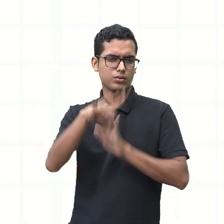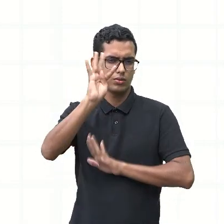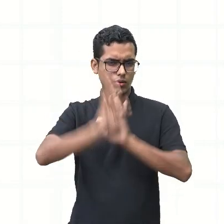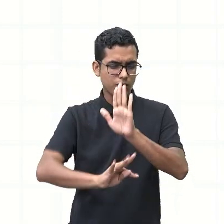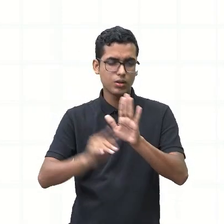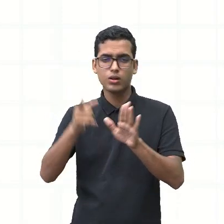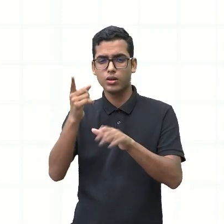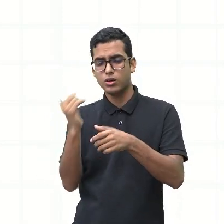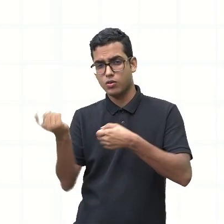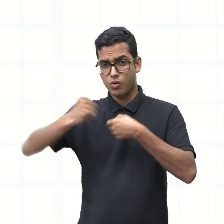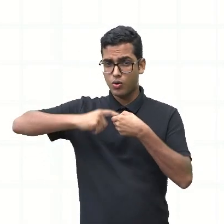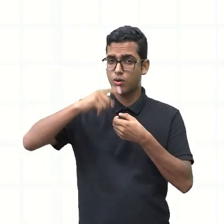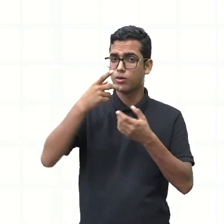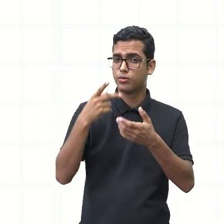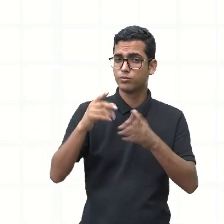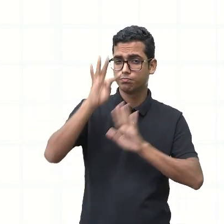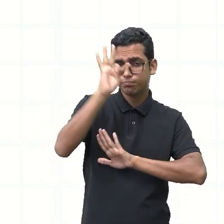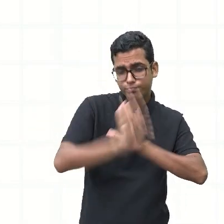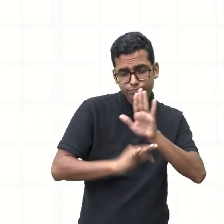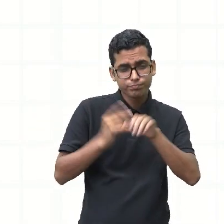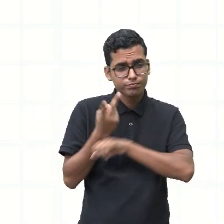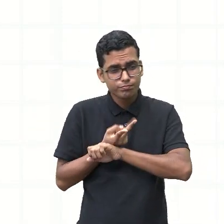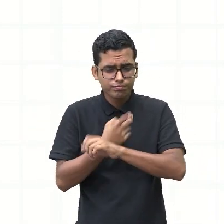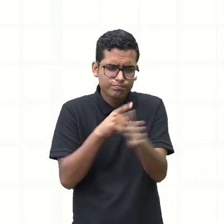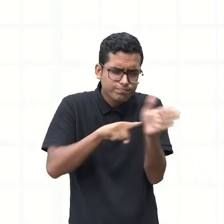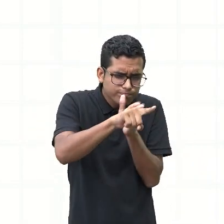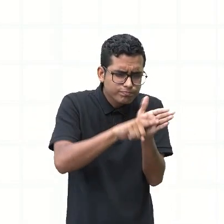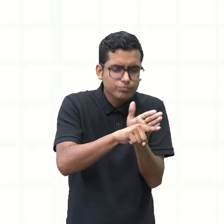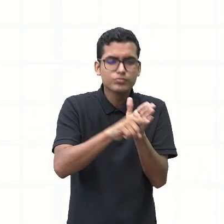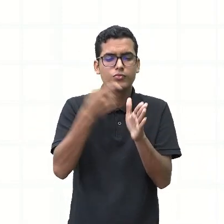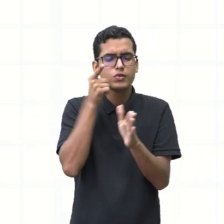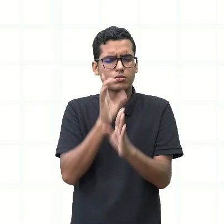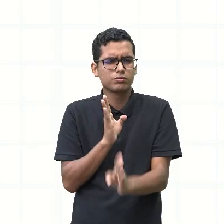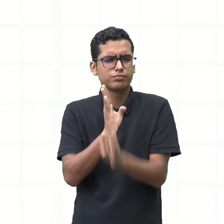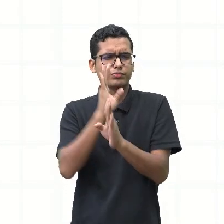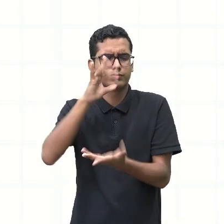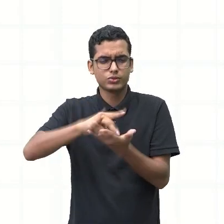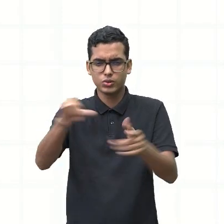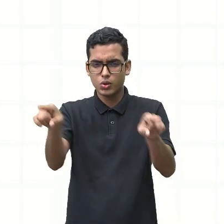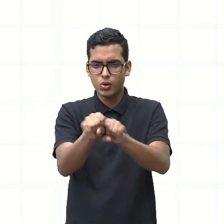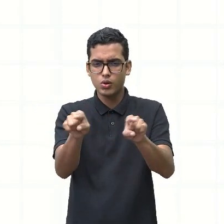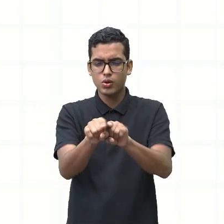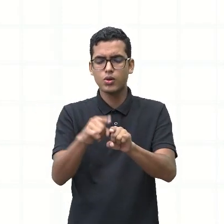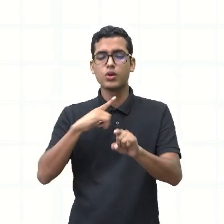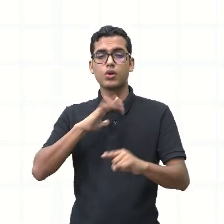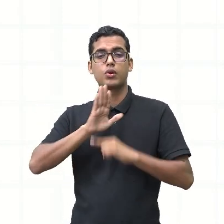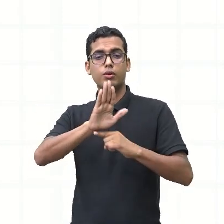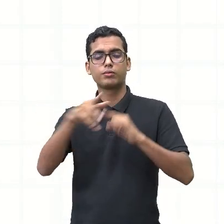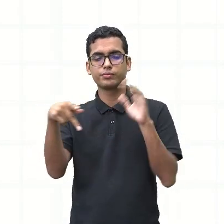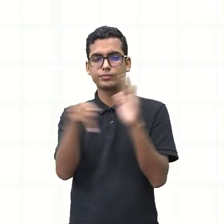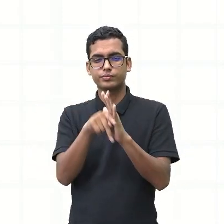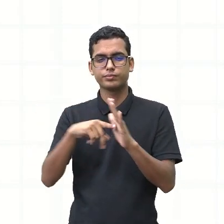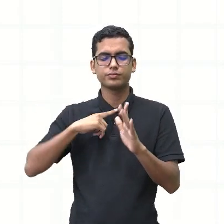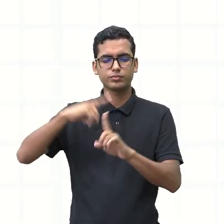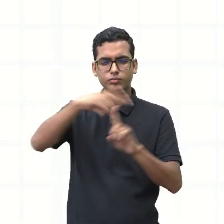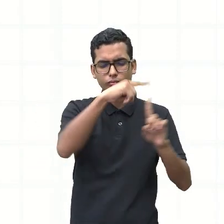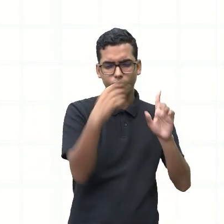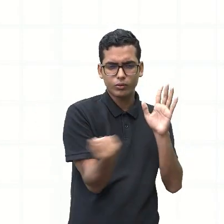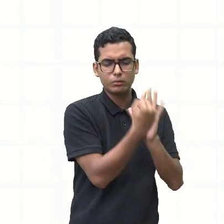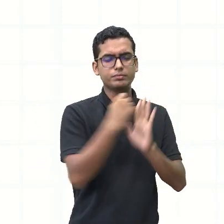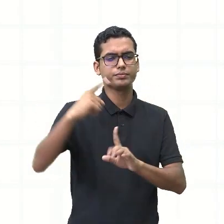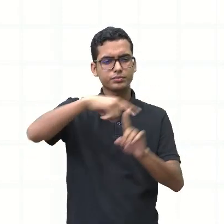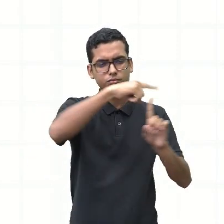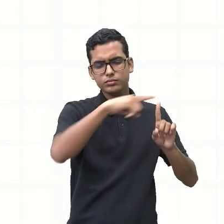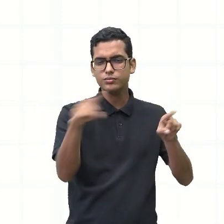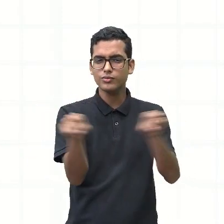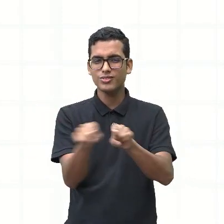no texto, procura e você geralmente acha, com a ajuda das marcas tipográficas, das palavras